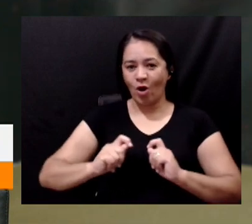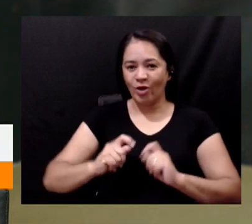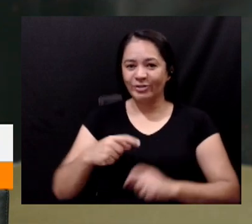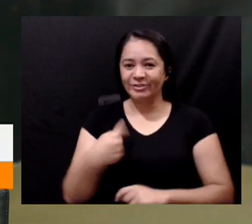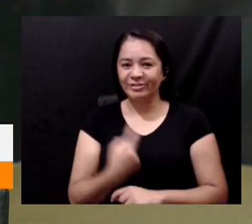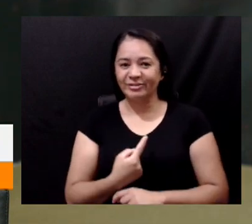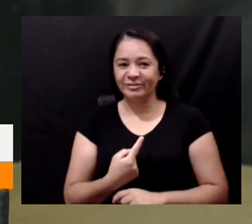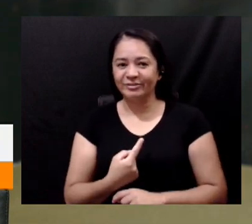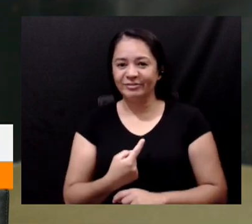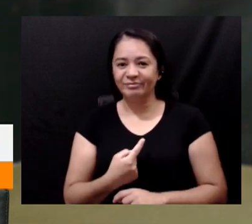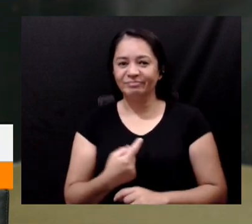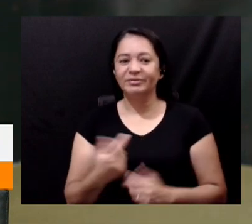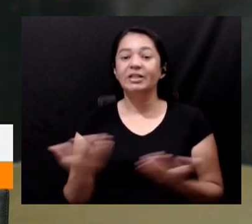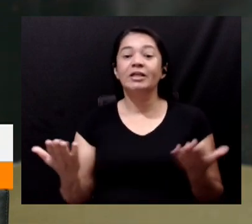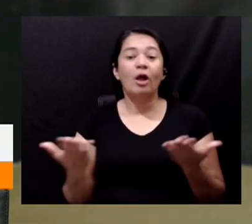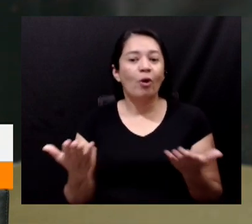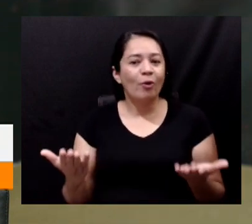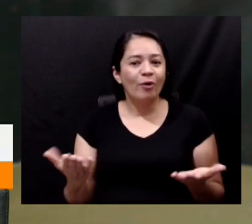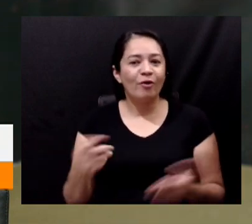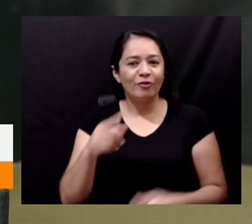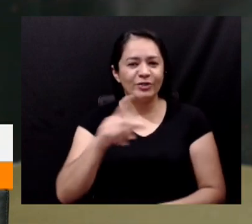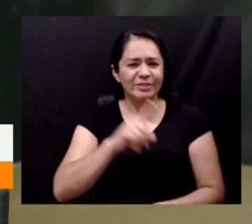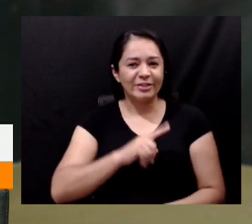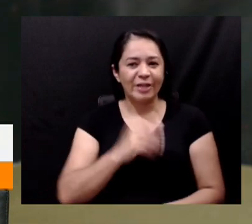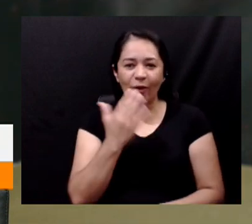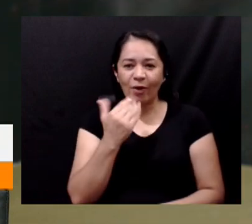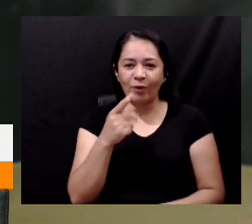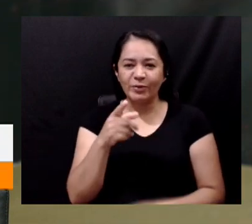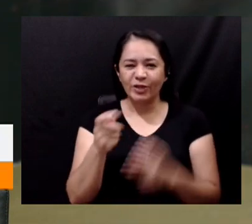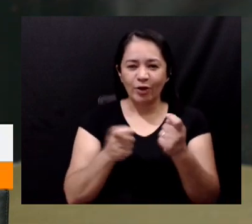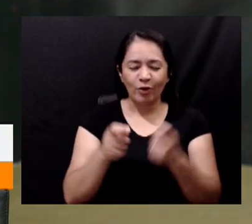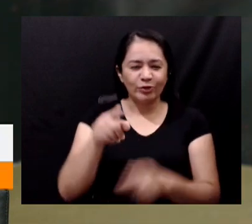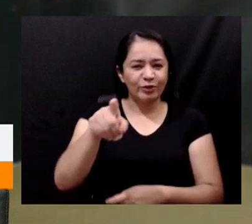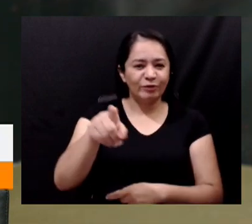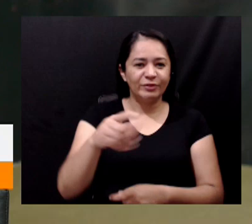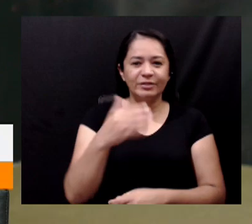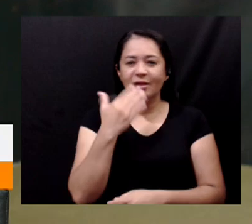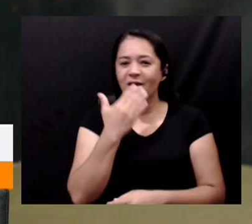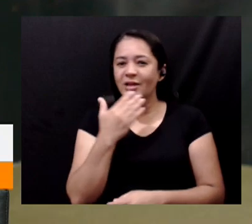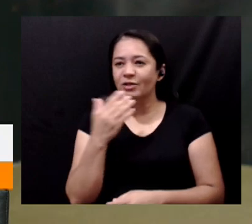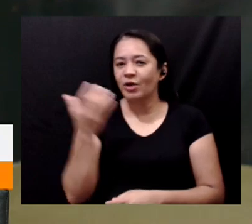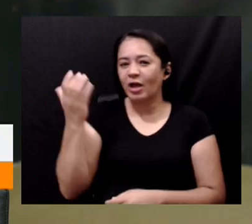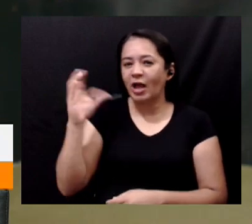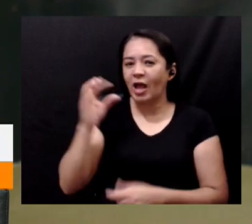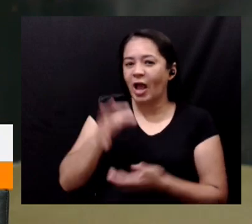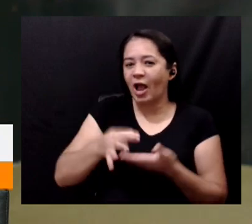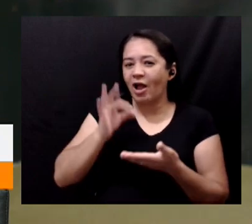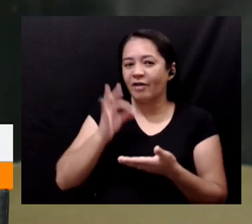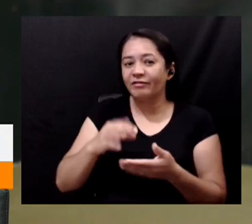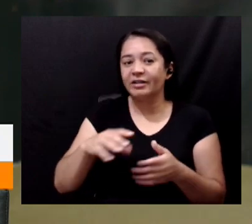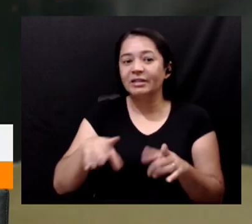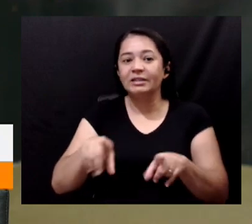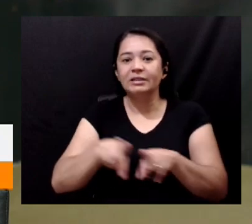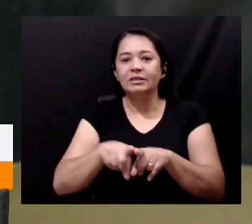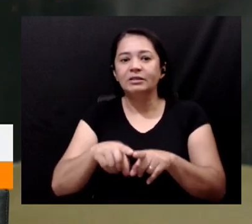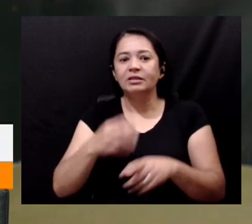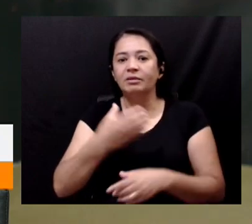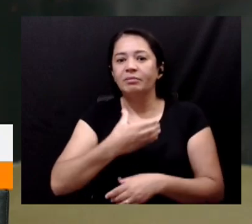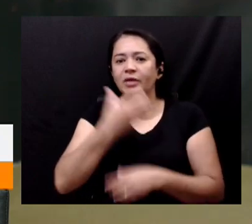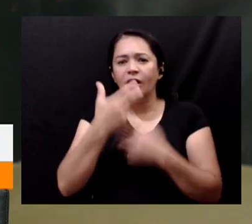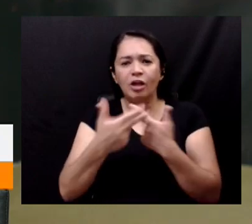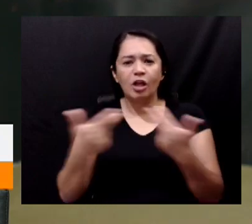E agora? Você tem um alimento que te controla? Açúcar, refrigerante, café, até mesmo fruta. Por que é